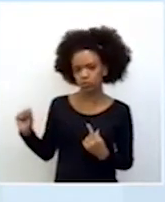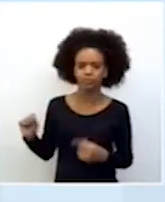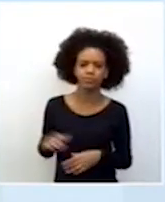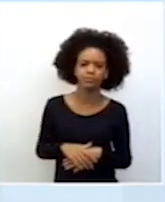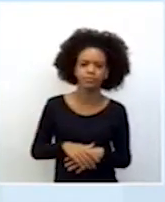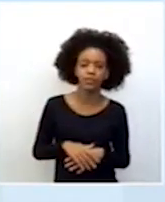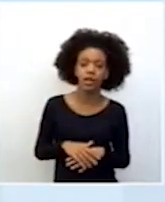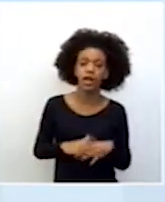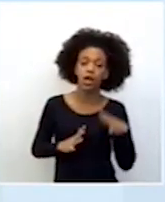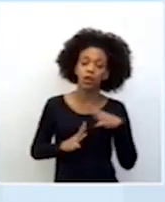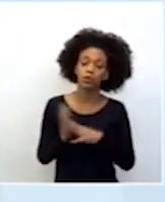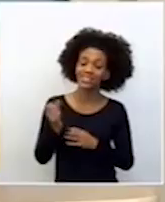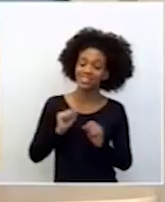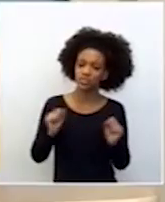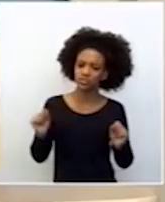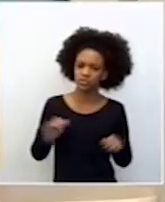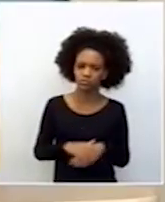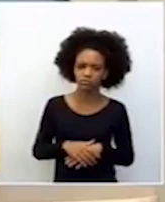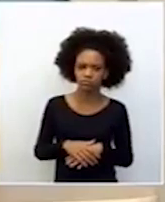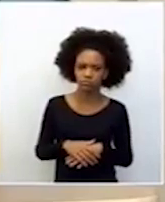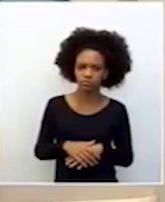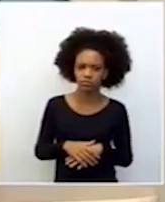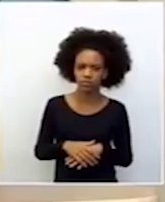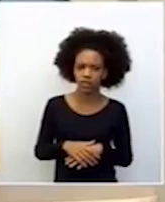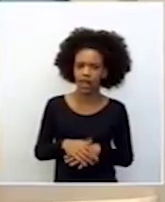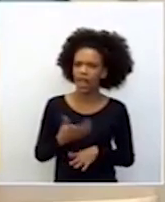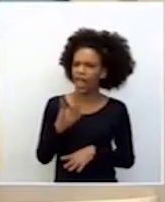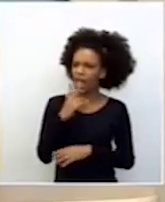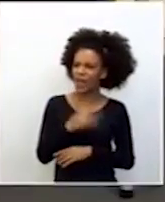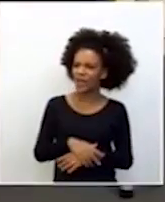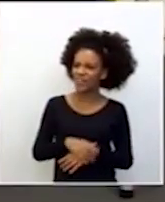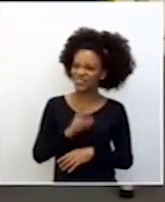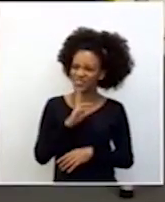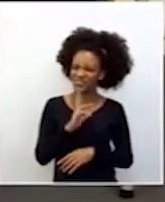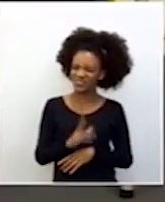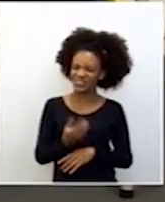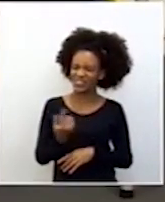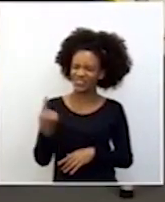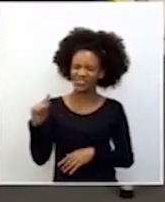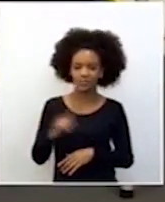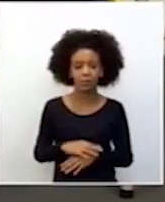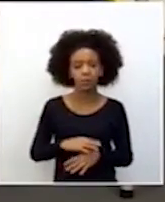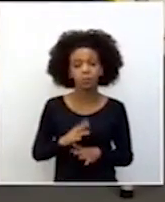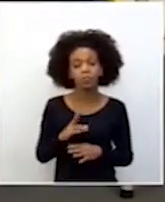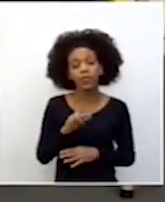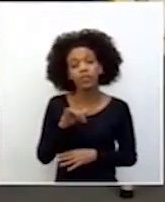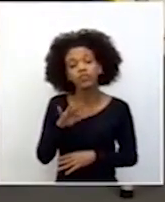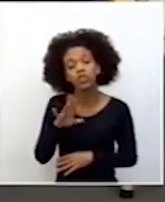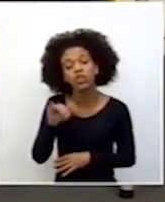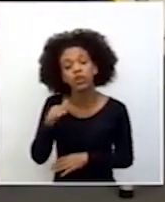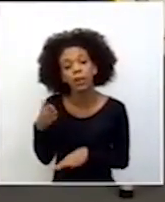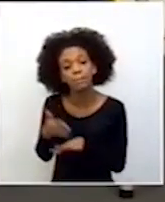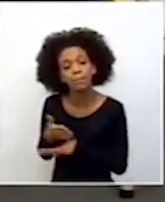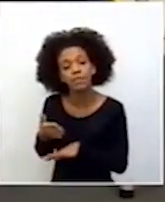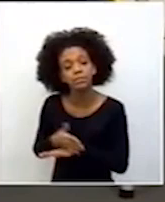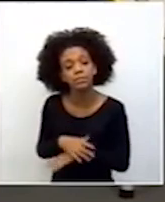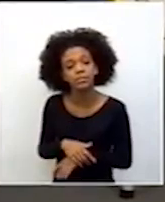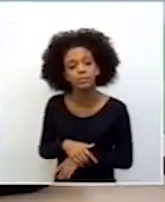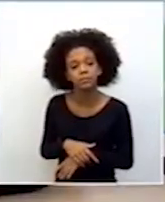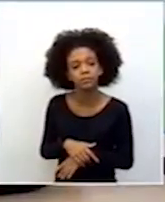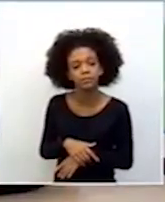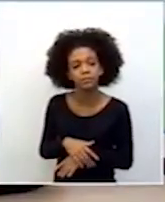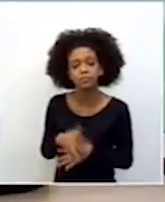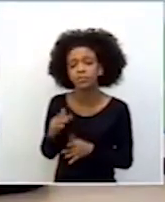E o exagero? Acho que eu respondi a última. Então, a última, a Vitória está vocês podem participando. comentar. A Vitória está participando, ela diz que está